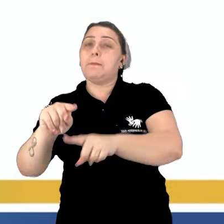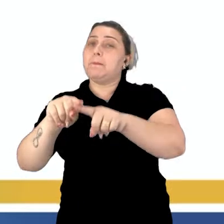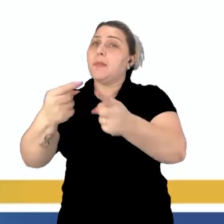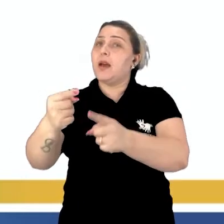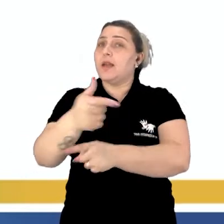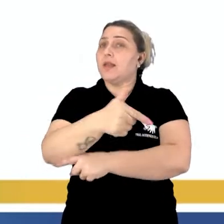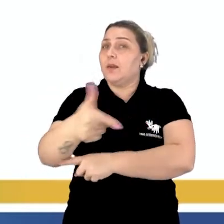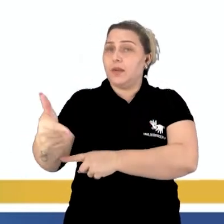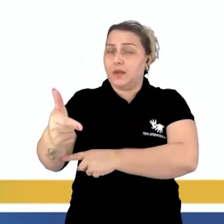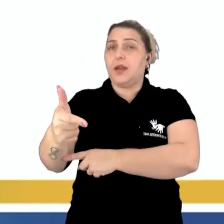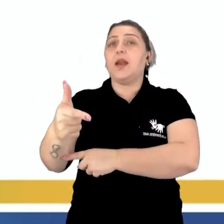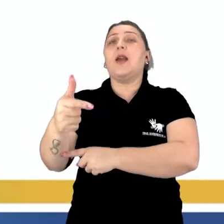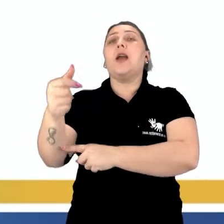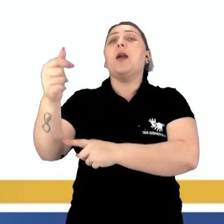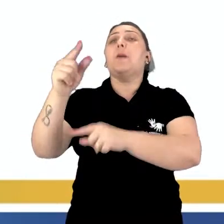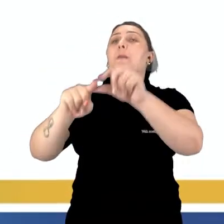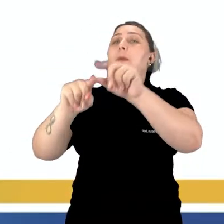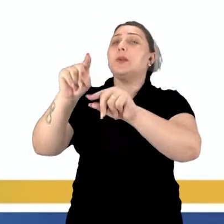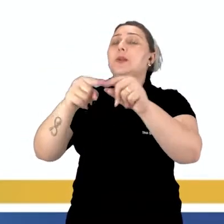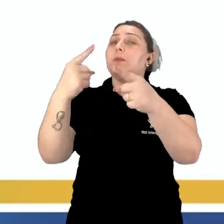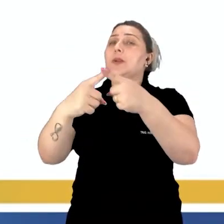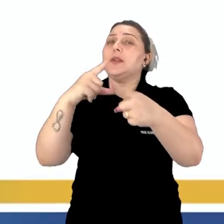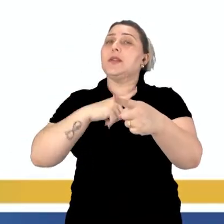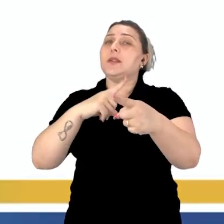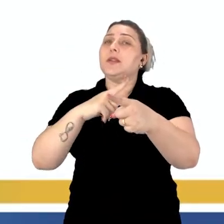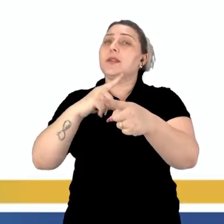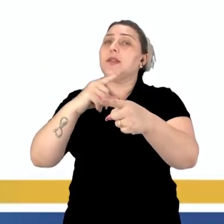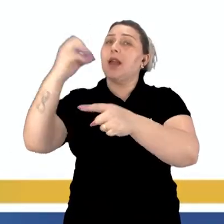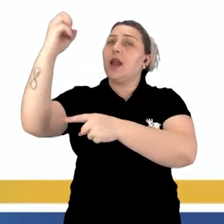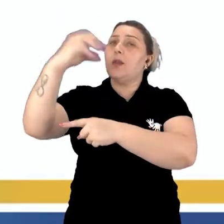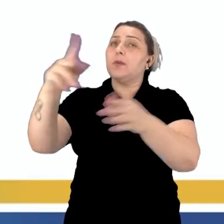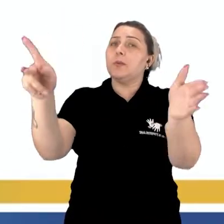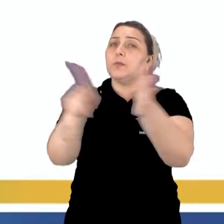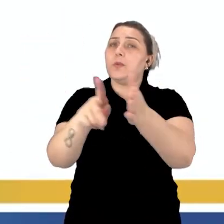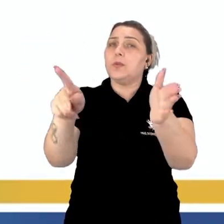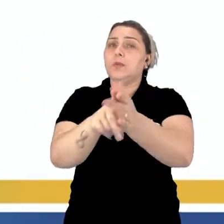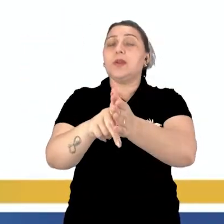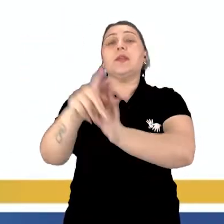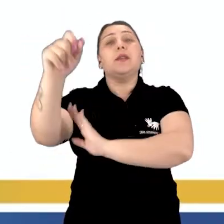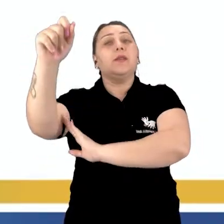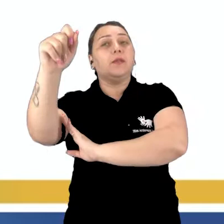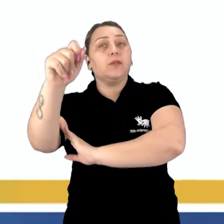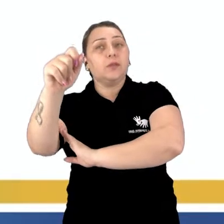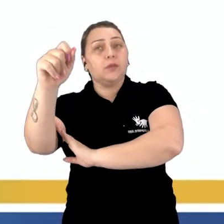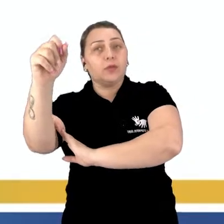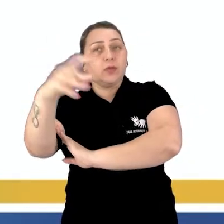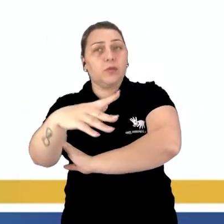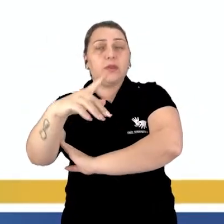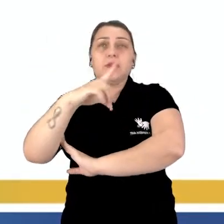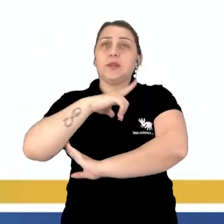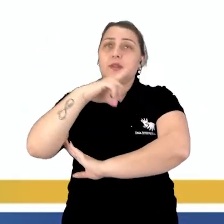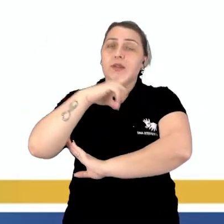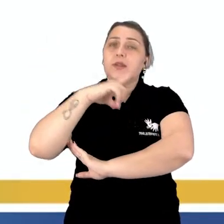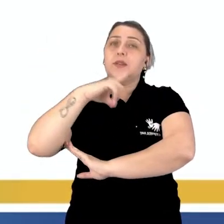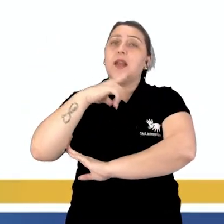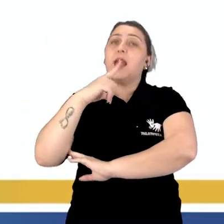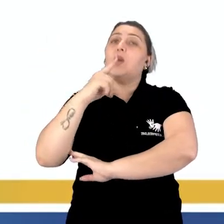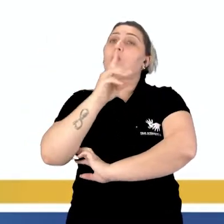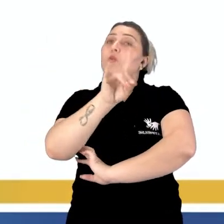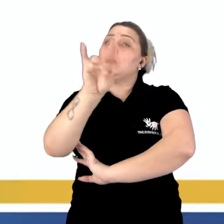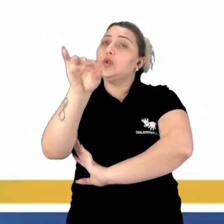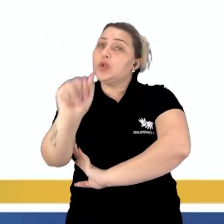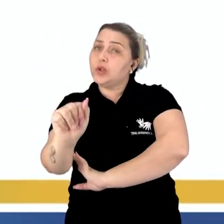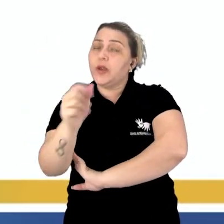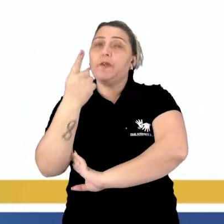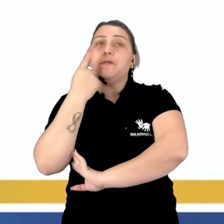Sol ele é classificado como uma estrela porque ele tem essa luz própria e graças a essa luz própria que a gente vai ter aí a luz durante o dia, que a